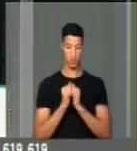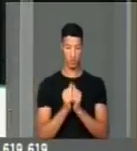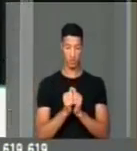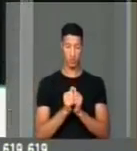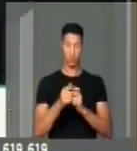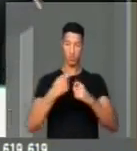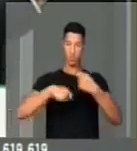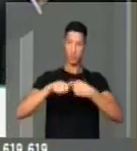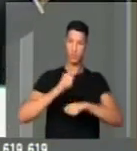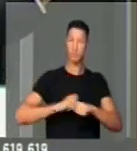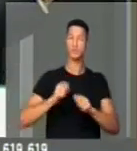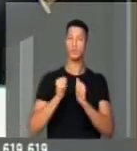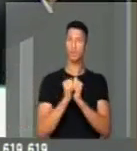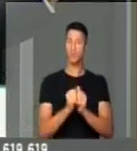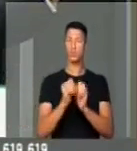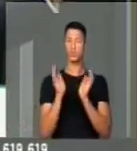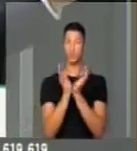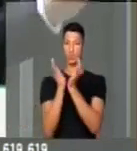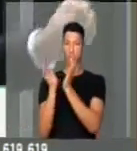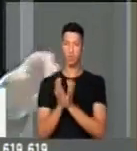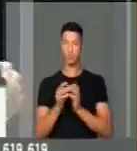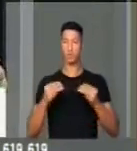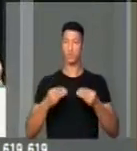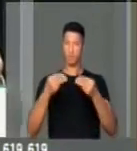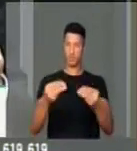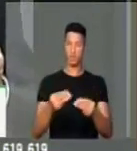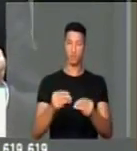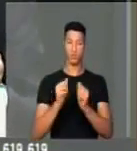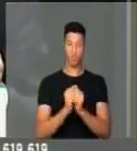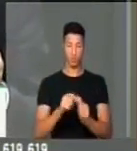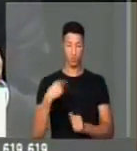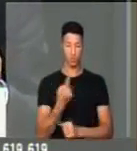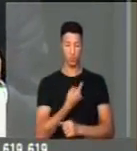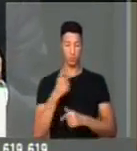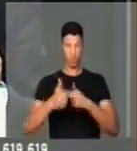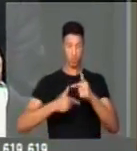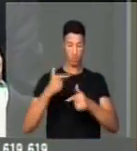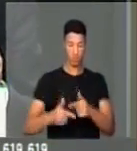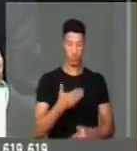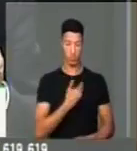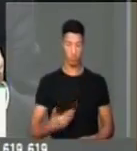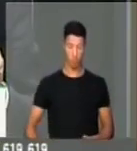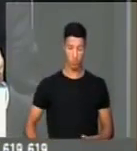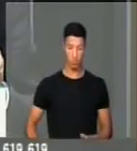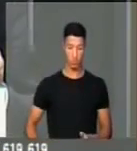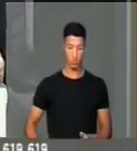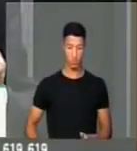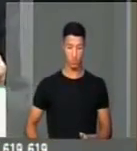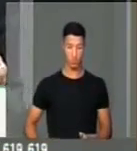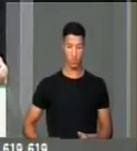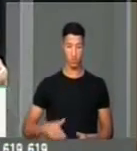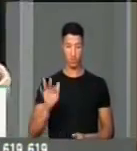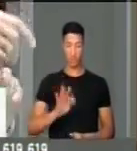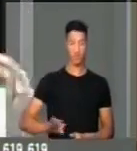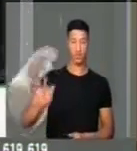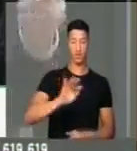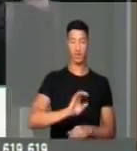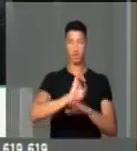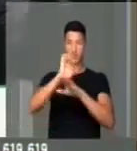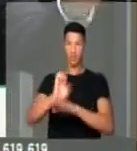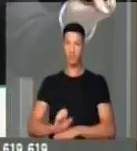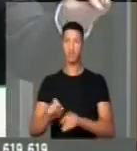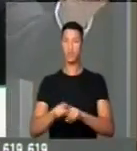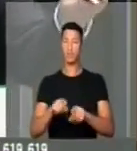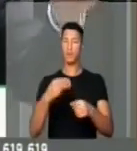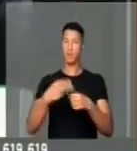essa administração, com esse grupo de ministros, com os nossos servidores públicos, federais, estaduais